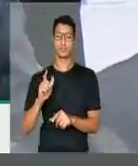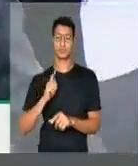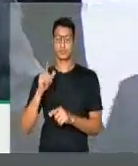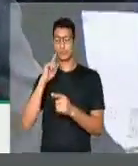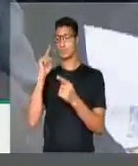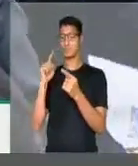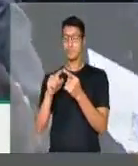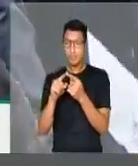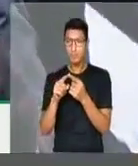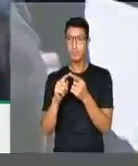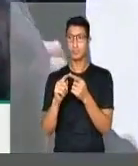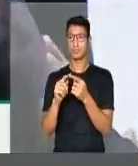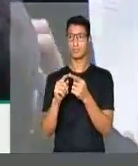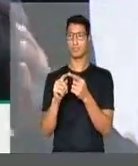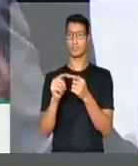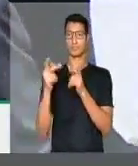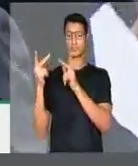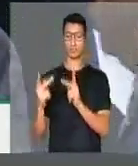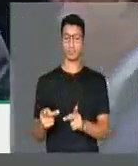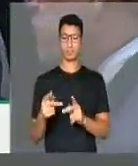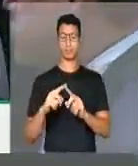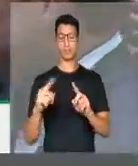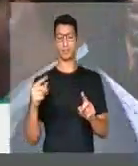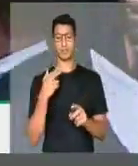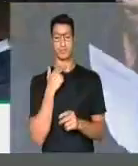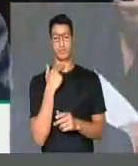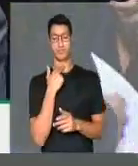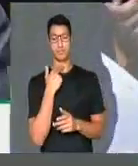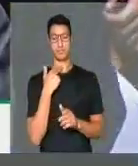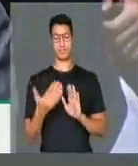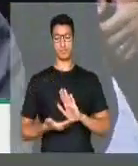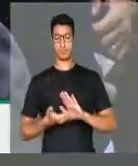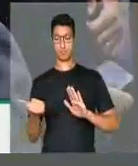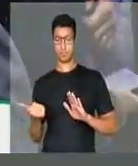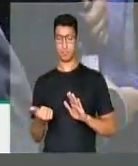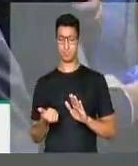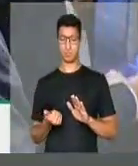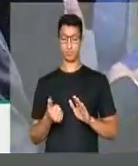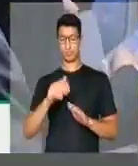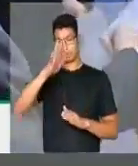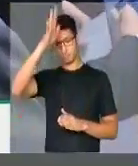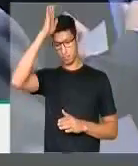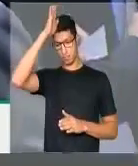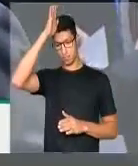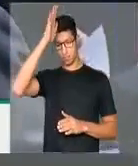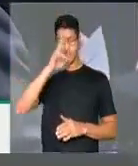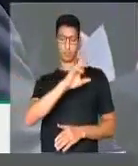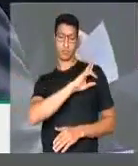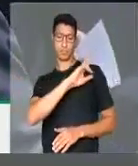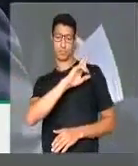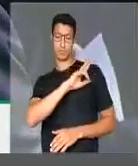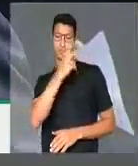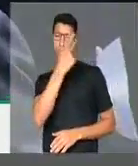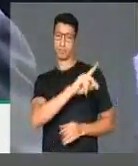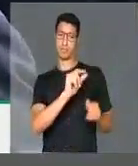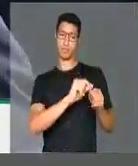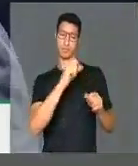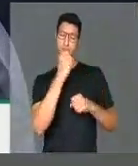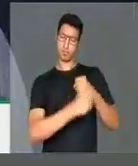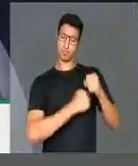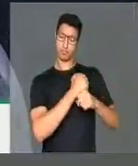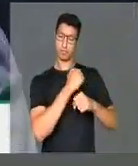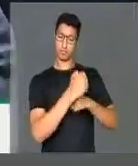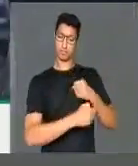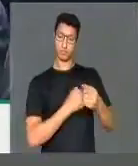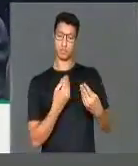como objetivo o projeto, mas não podemos tirar do Corpo Bombeiros uma atividade que eles fazem há tantos